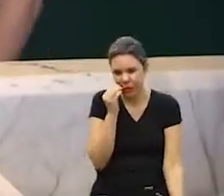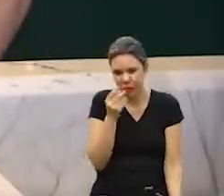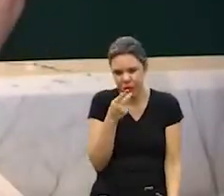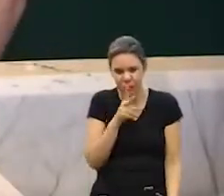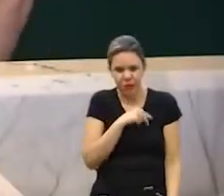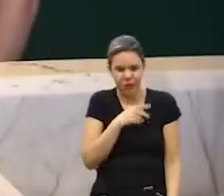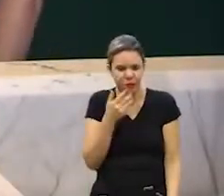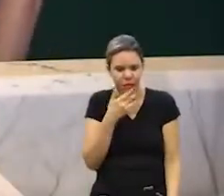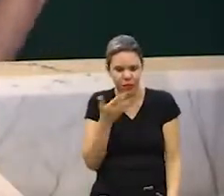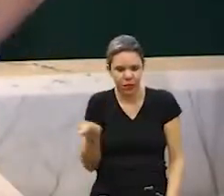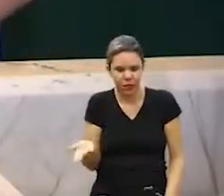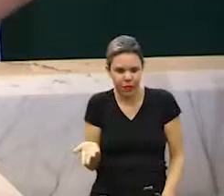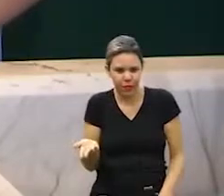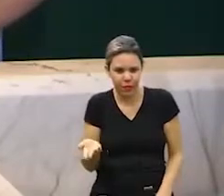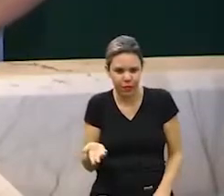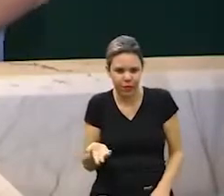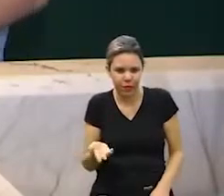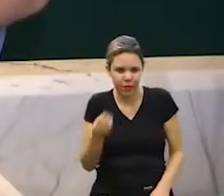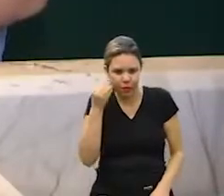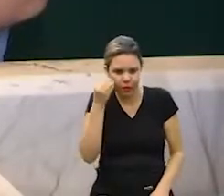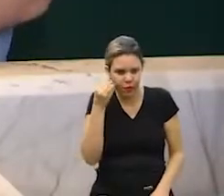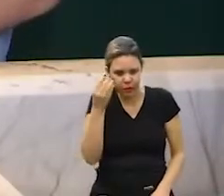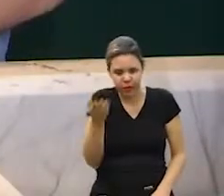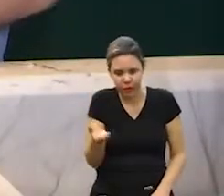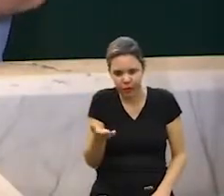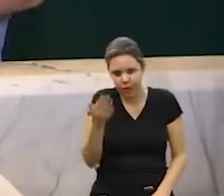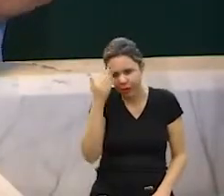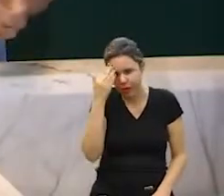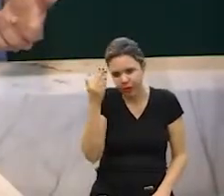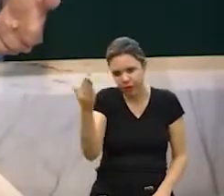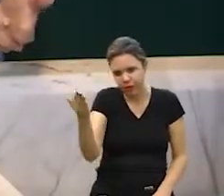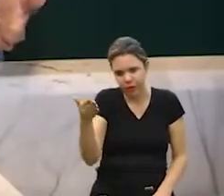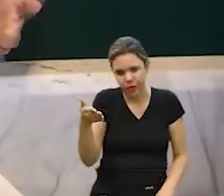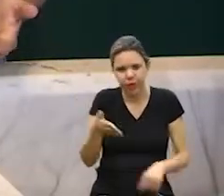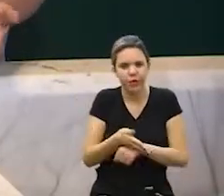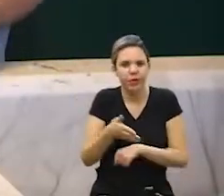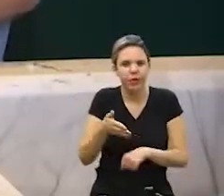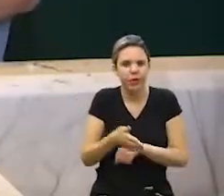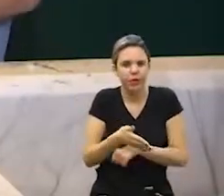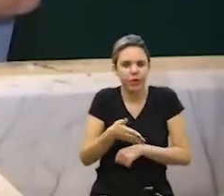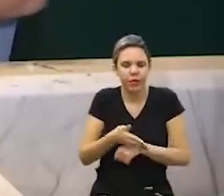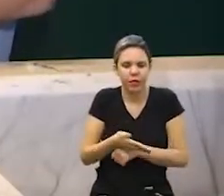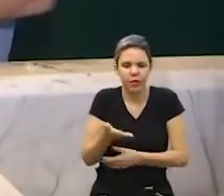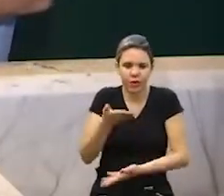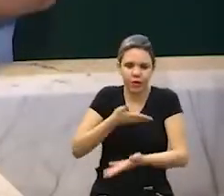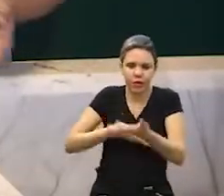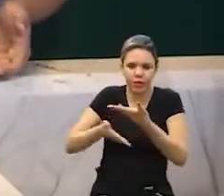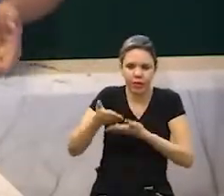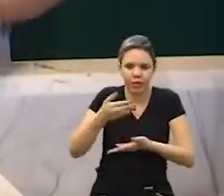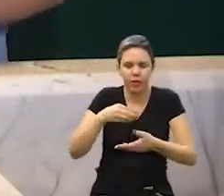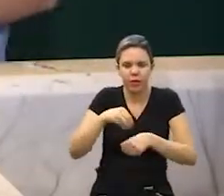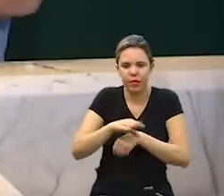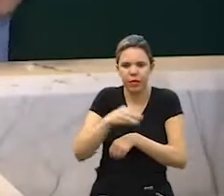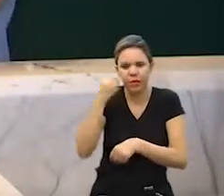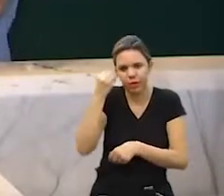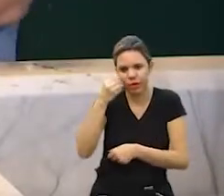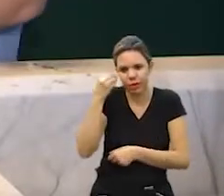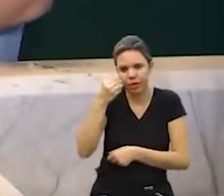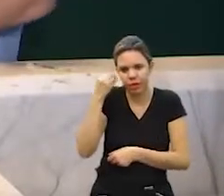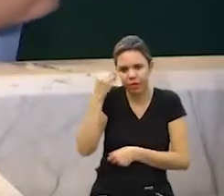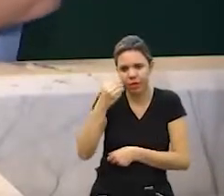tá falando assim, nossa, que delícia. Doce. Mas é experiências. Muito obrigado pela participação, de compartilhar aí a